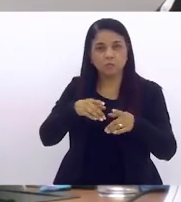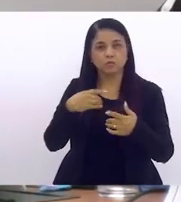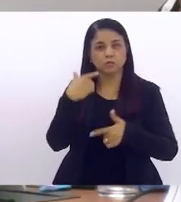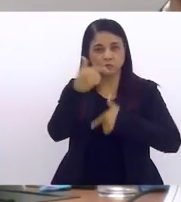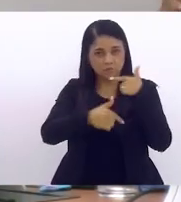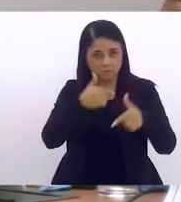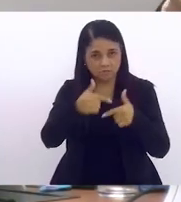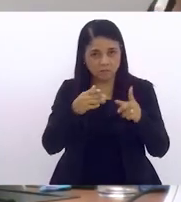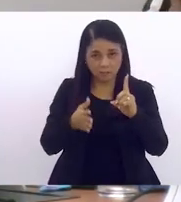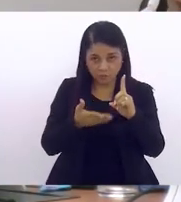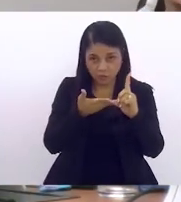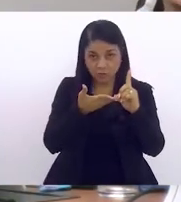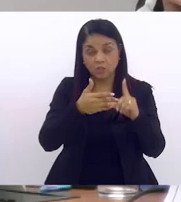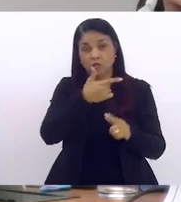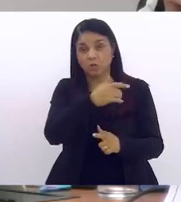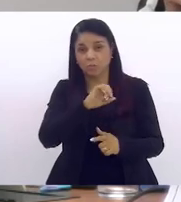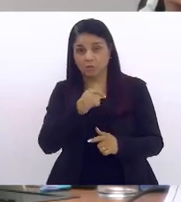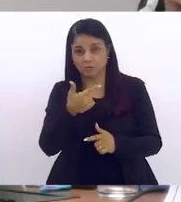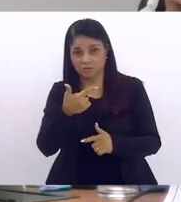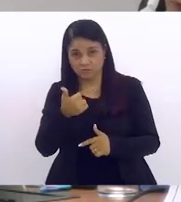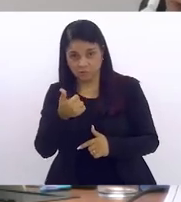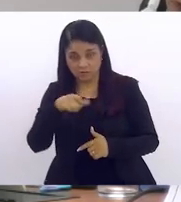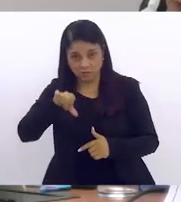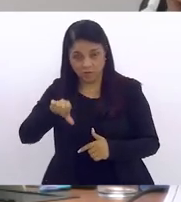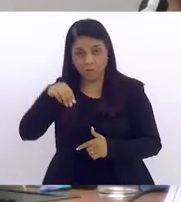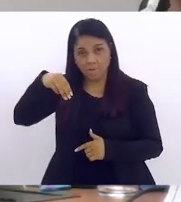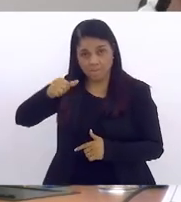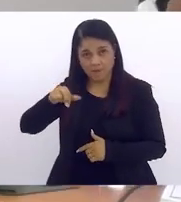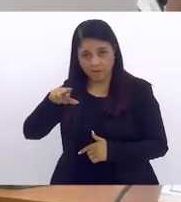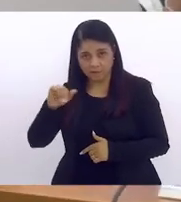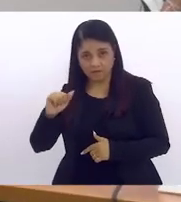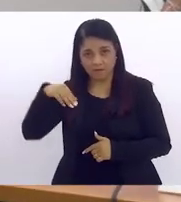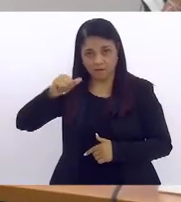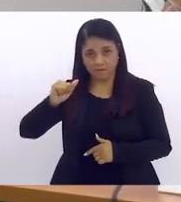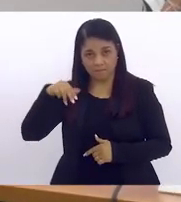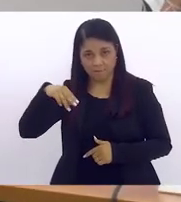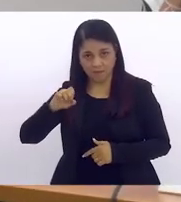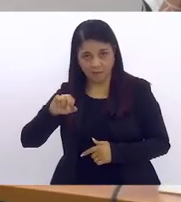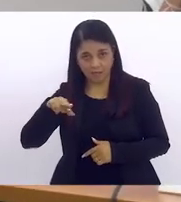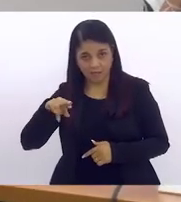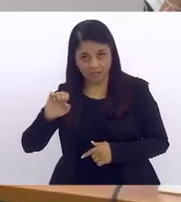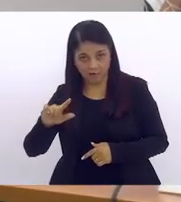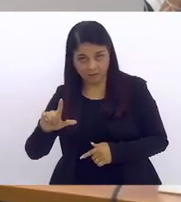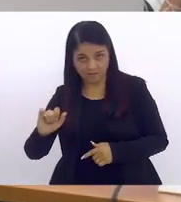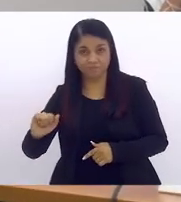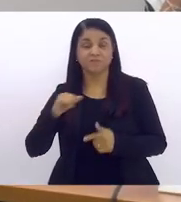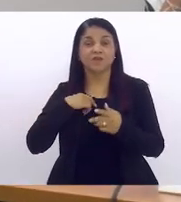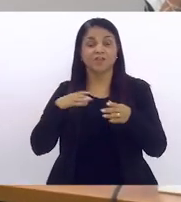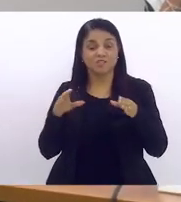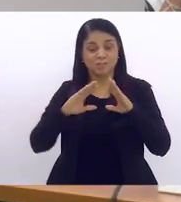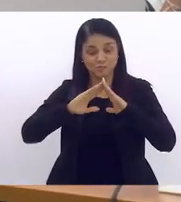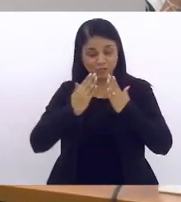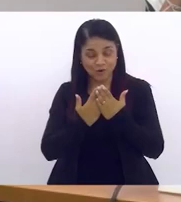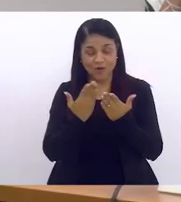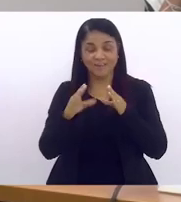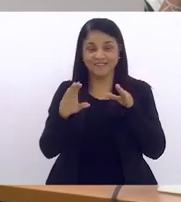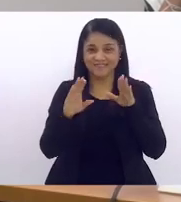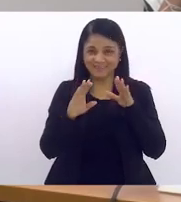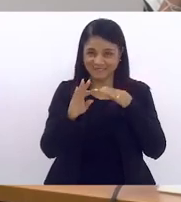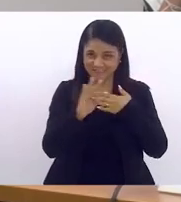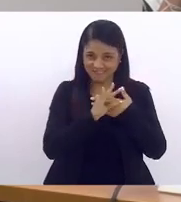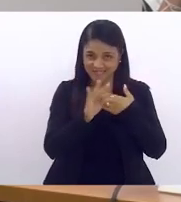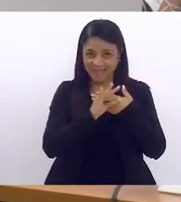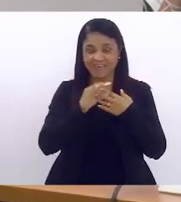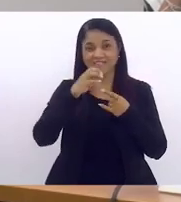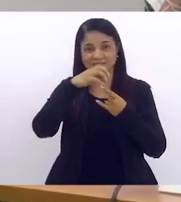Desde 2019, o Maria Amélia passou a receber como sede do convênio com a Escola Politécnica de Saúde Joaquim Venâncio Fiocruz